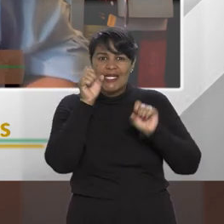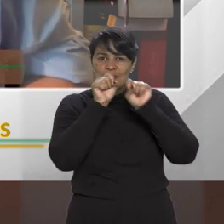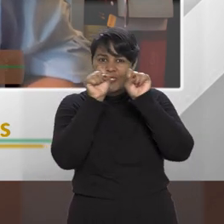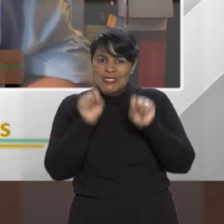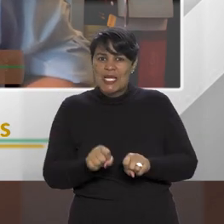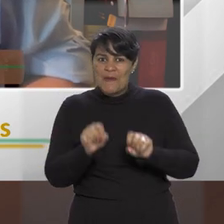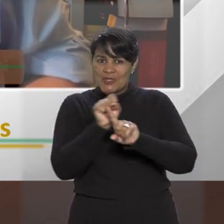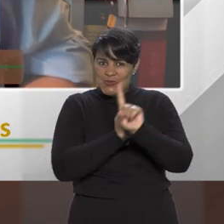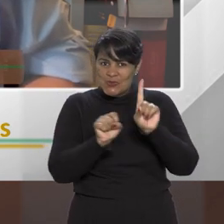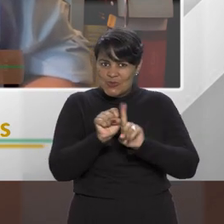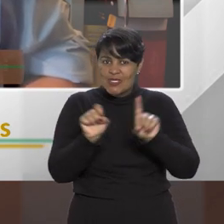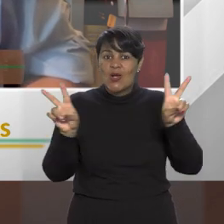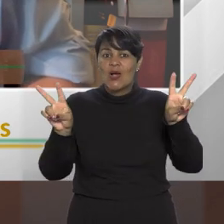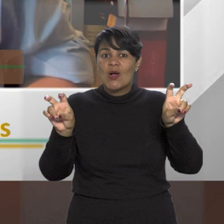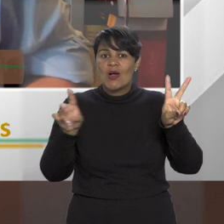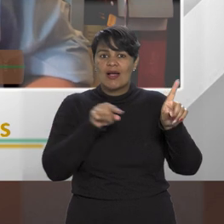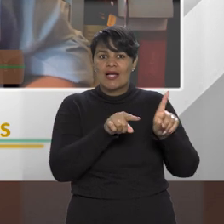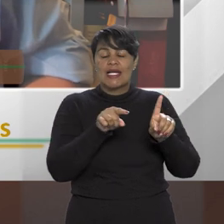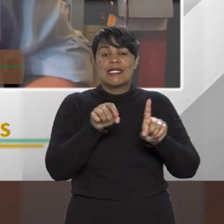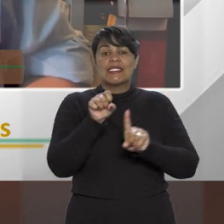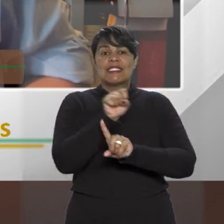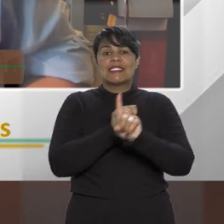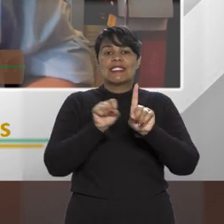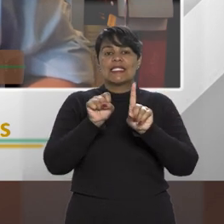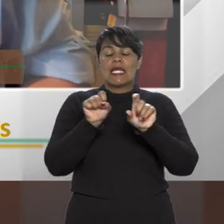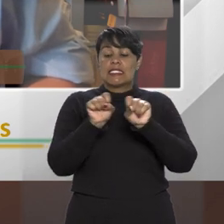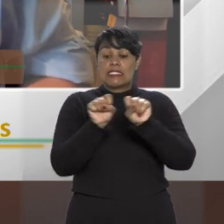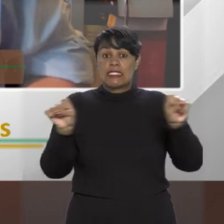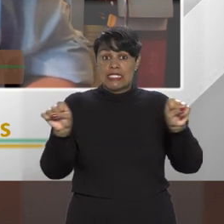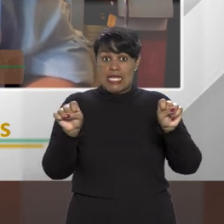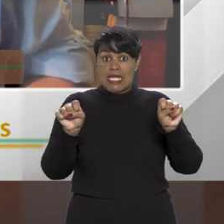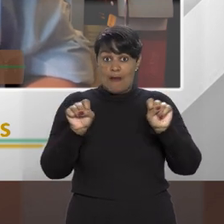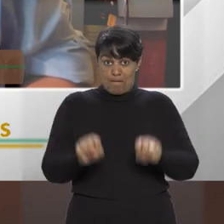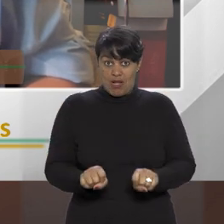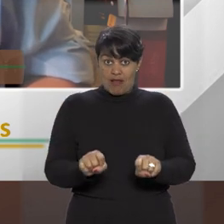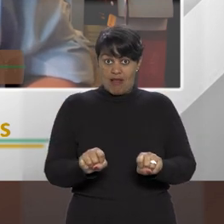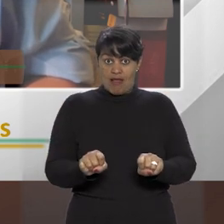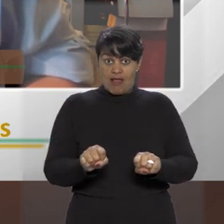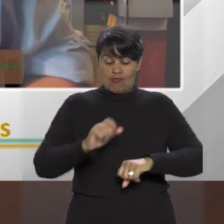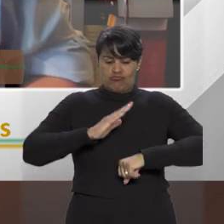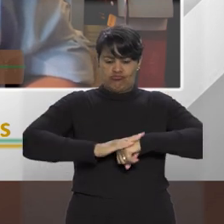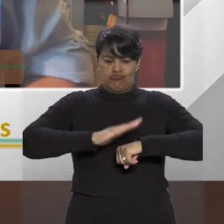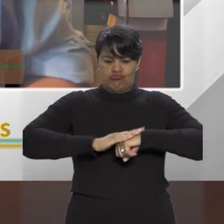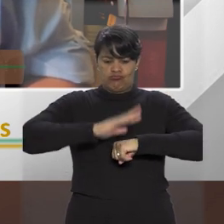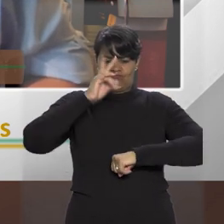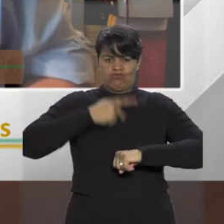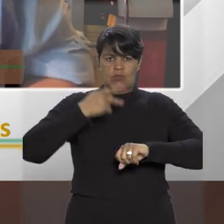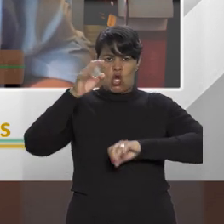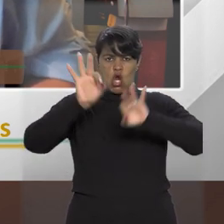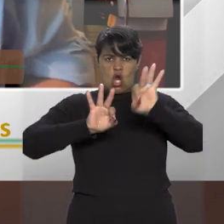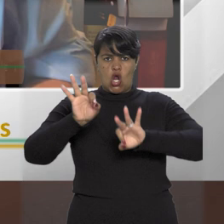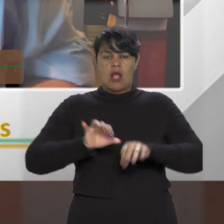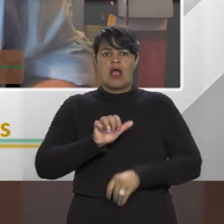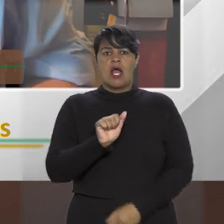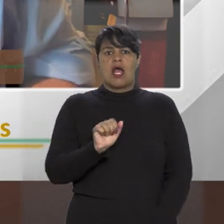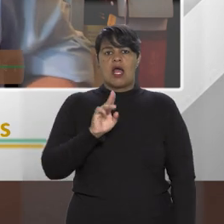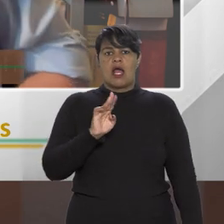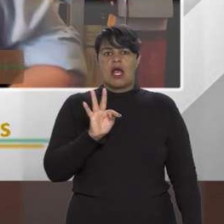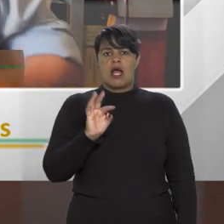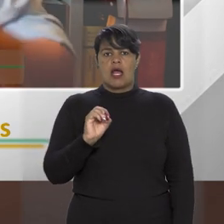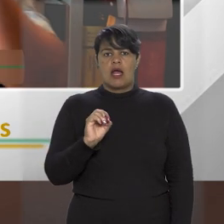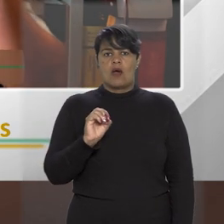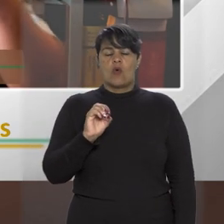um sistema auto-organizado? É um sistema que é construído sem planejamento. Ele